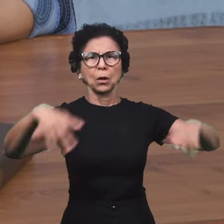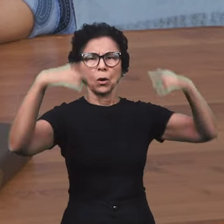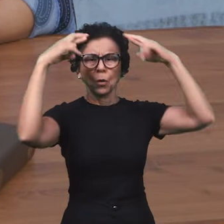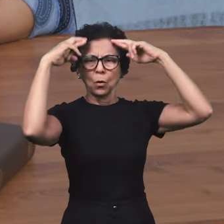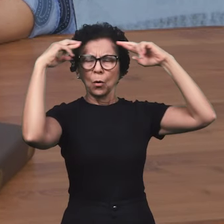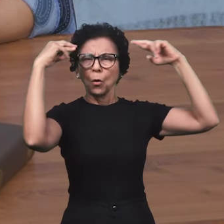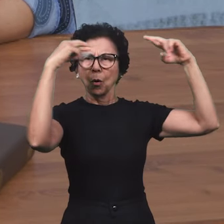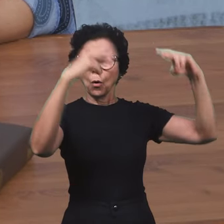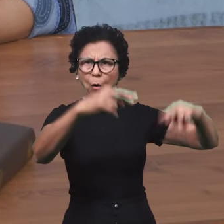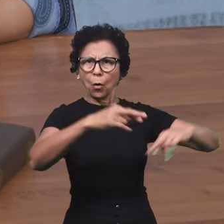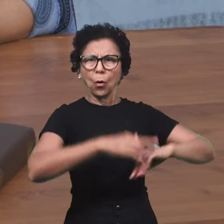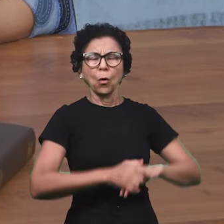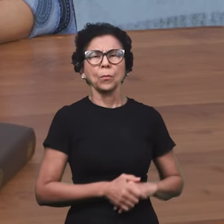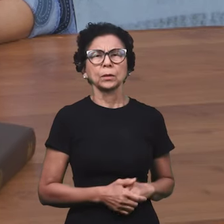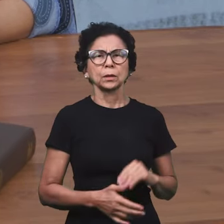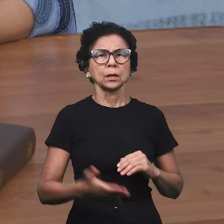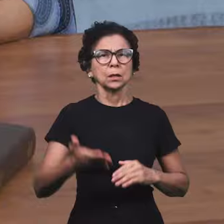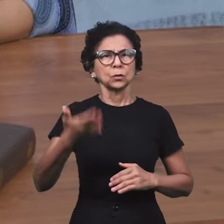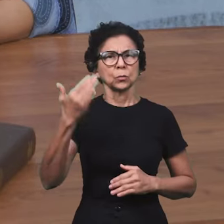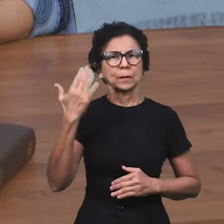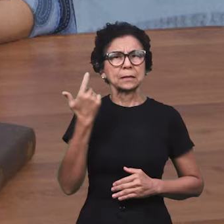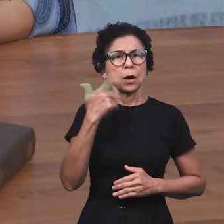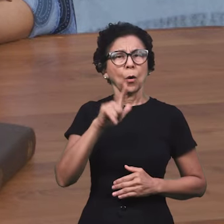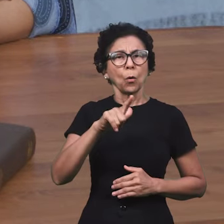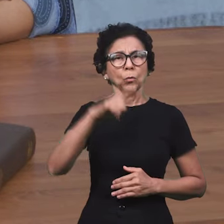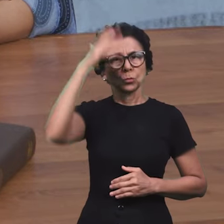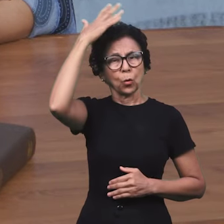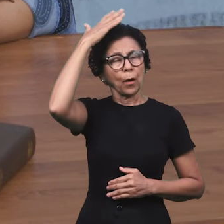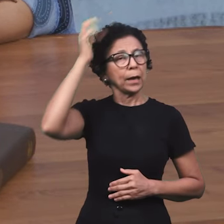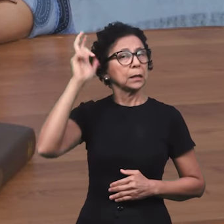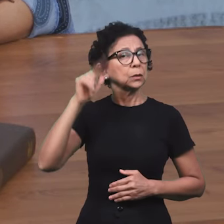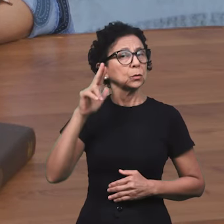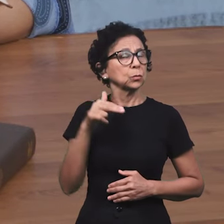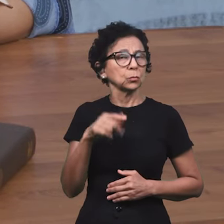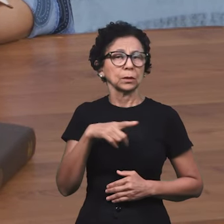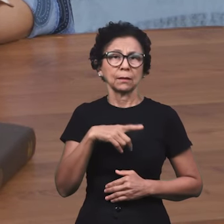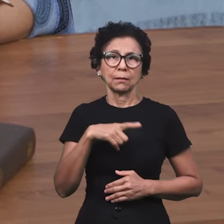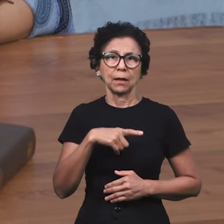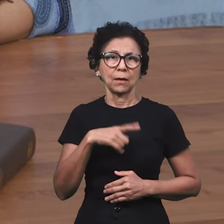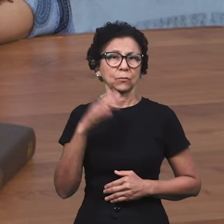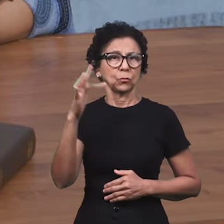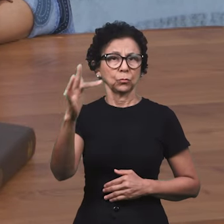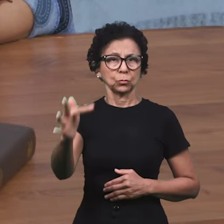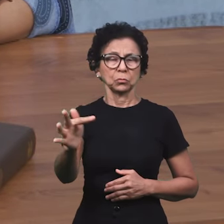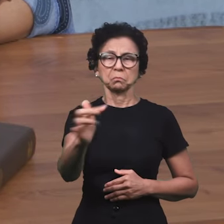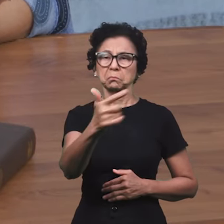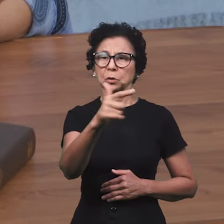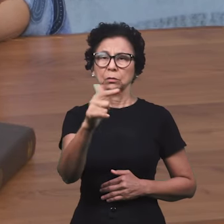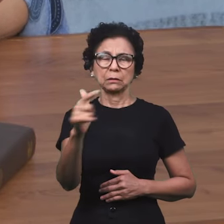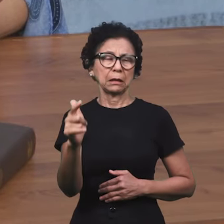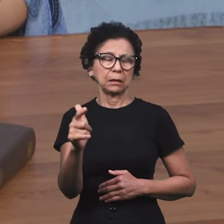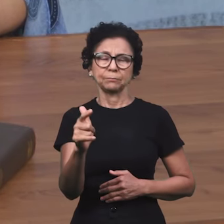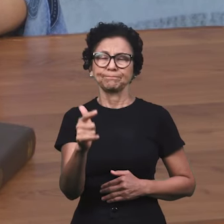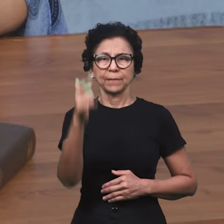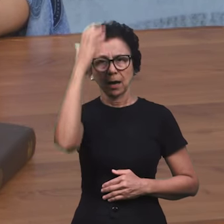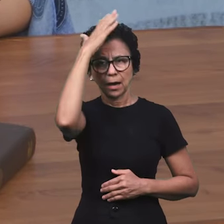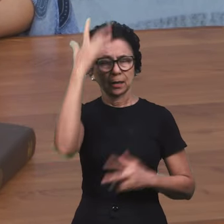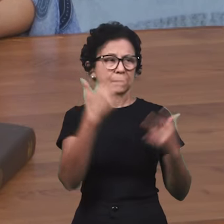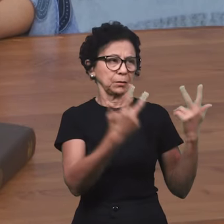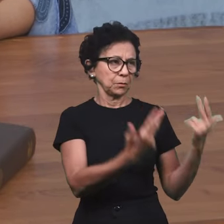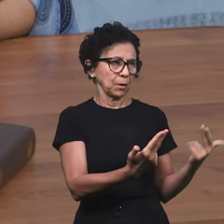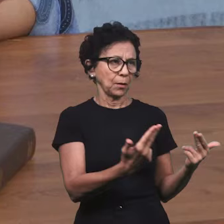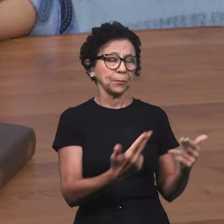rei antes de ti teve, e depois de ti tal não haverá. Assim, Salomão veio